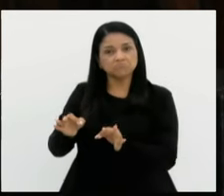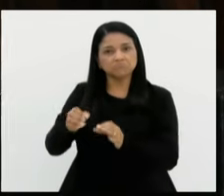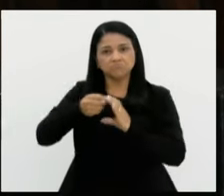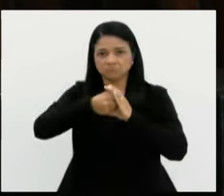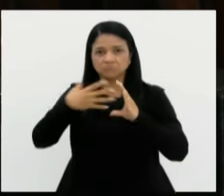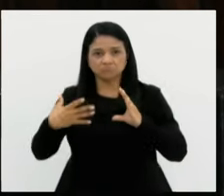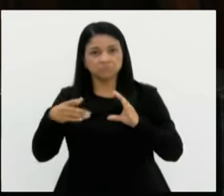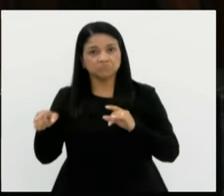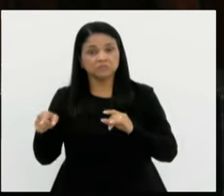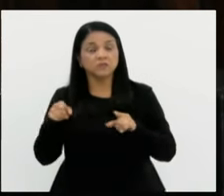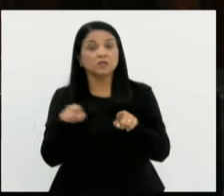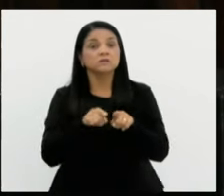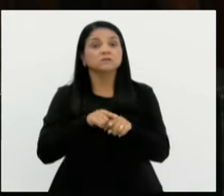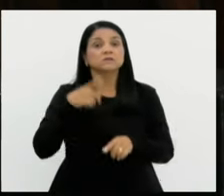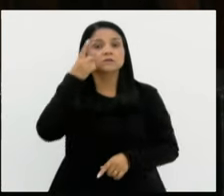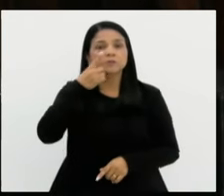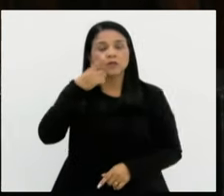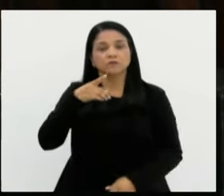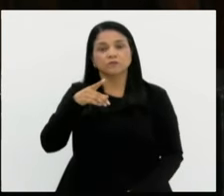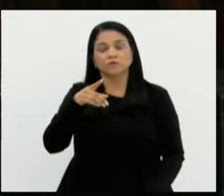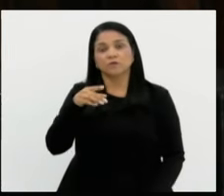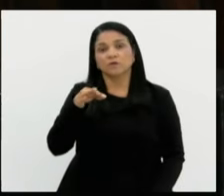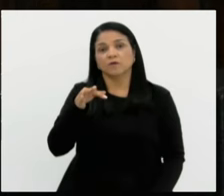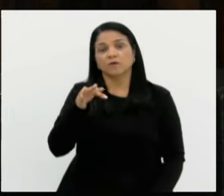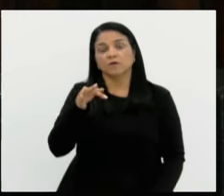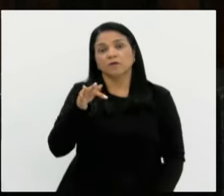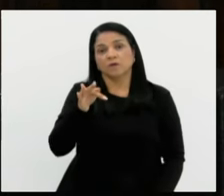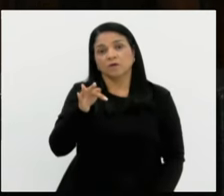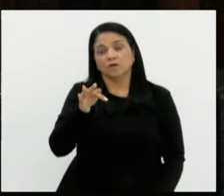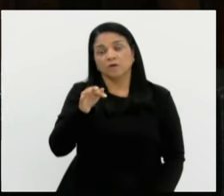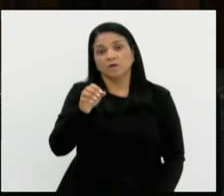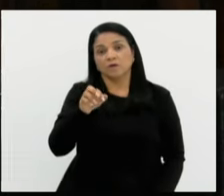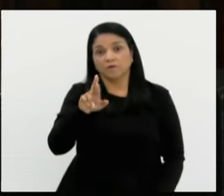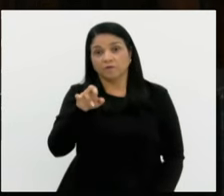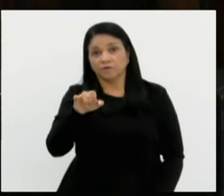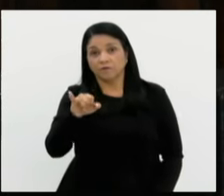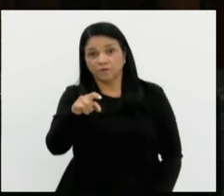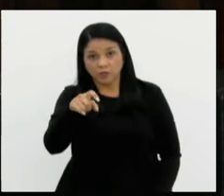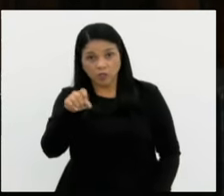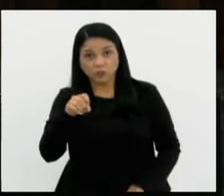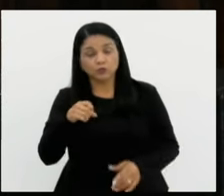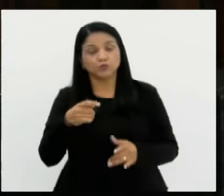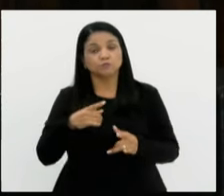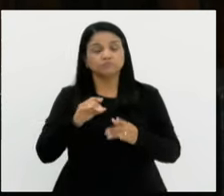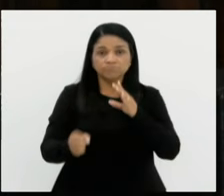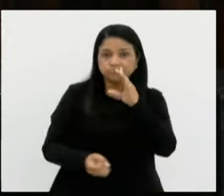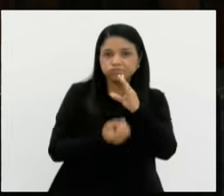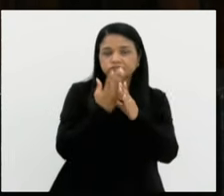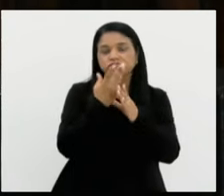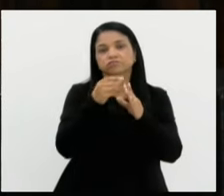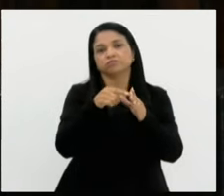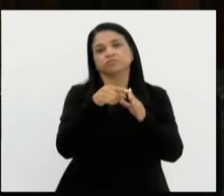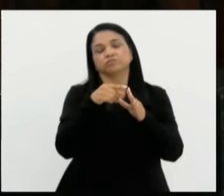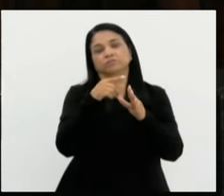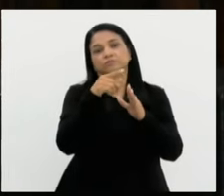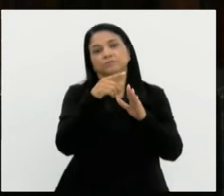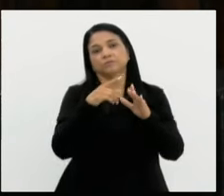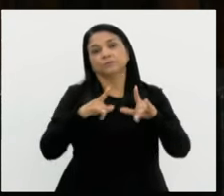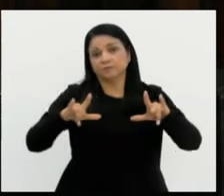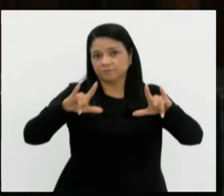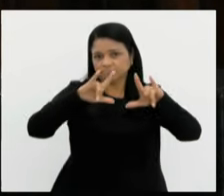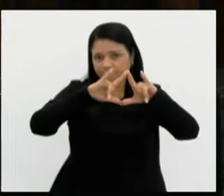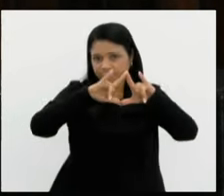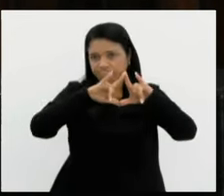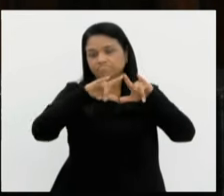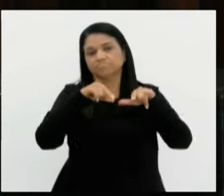deputado Marcelo Freixo foi o deputado que instalou a CPI das milícias nessa casa, trouxe a pauta para perto do PSOL,